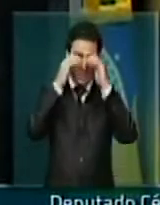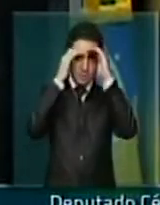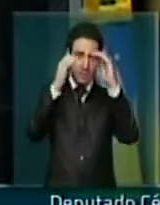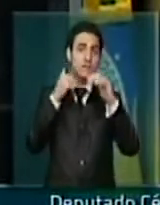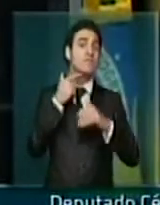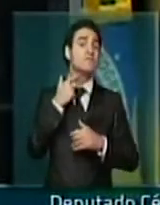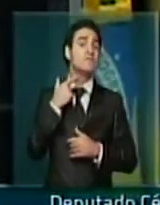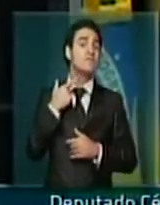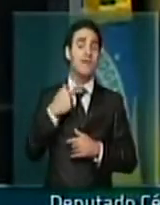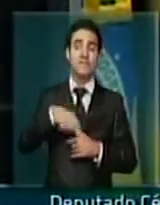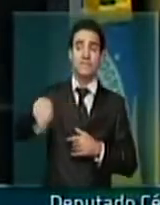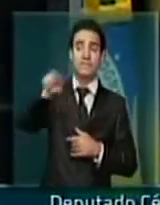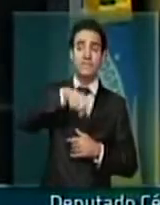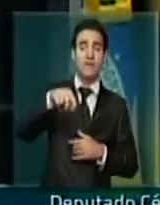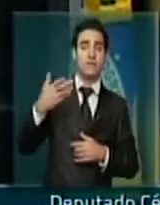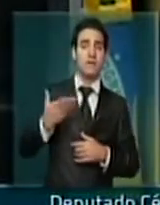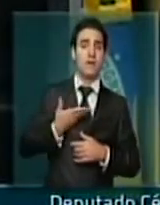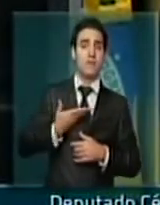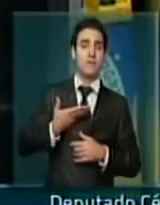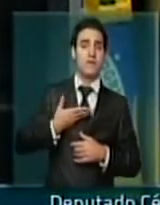muitos dos meus companheiros